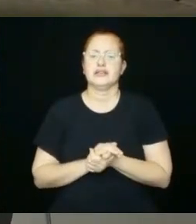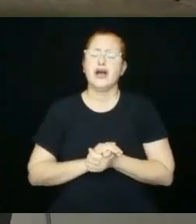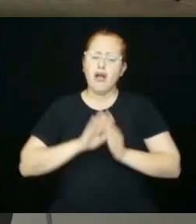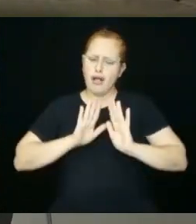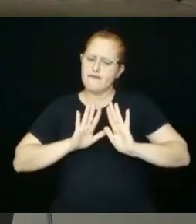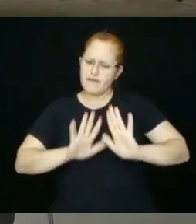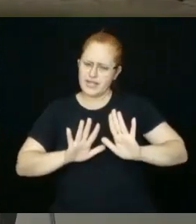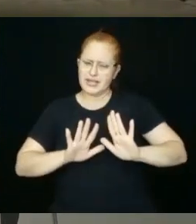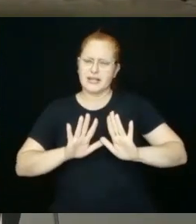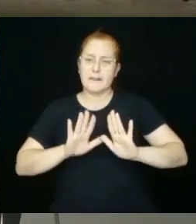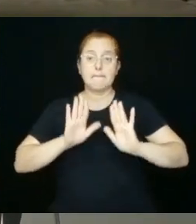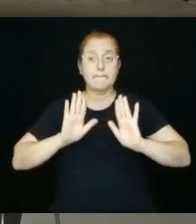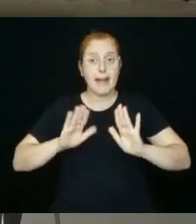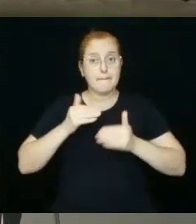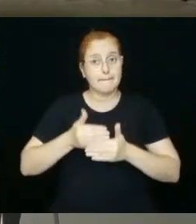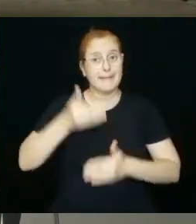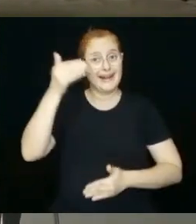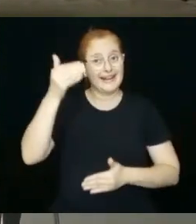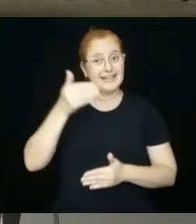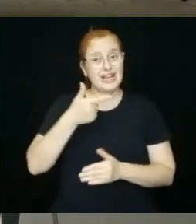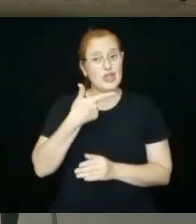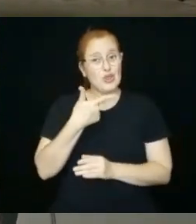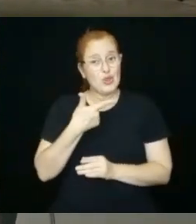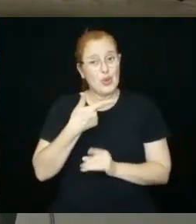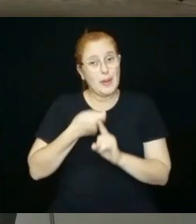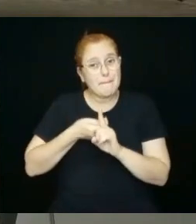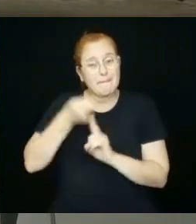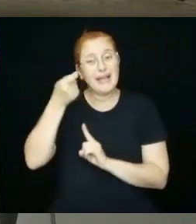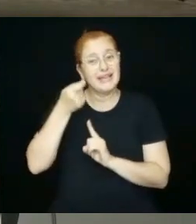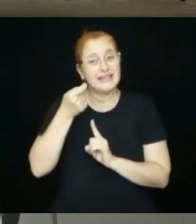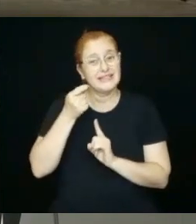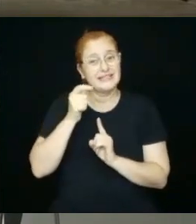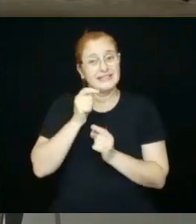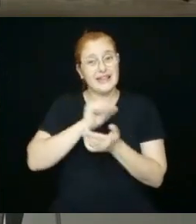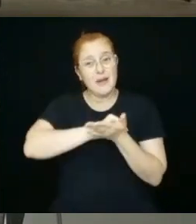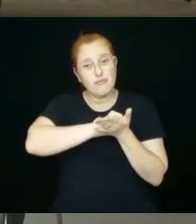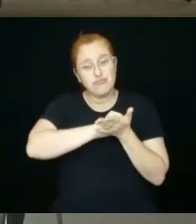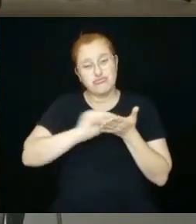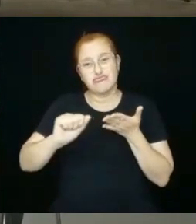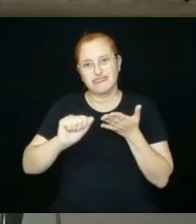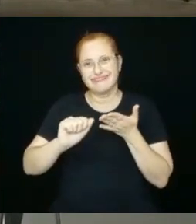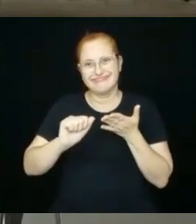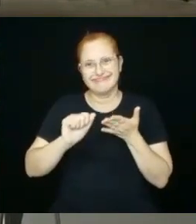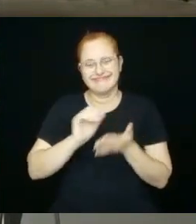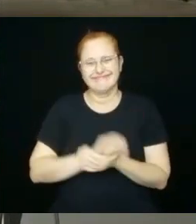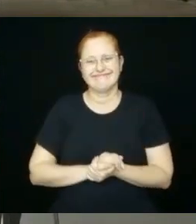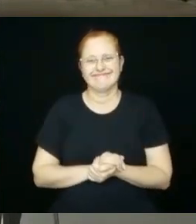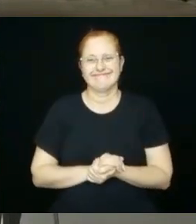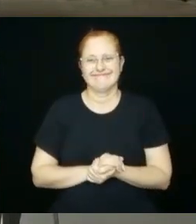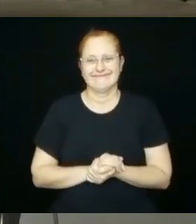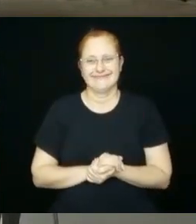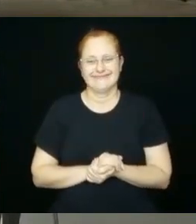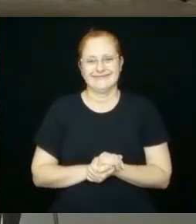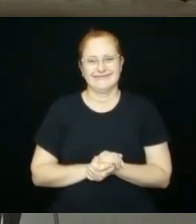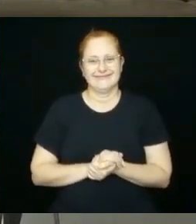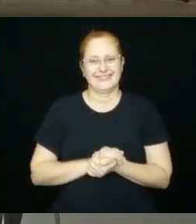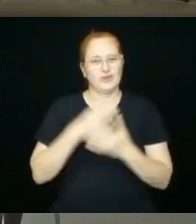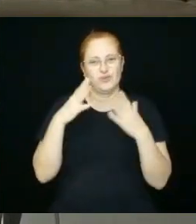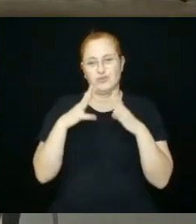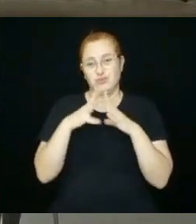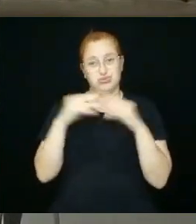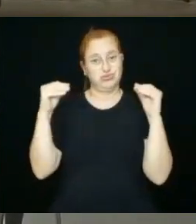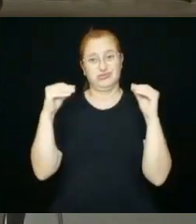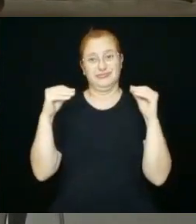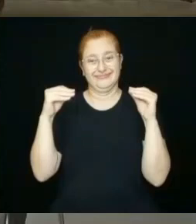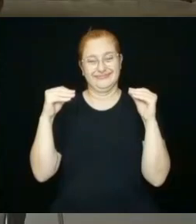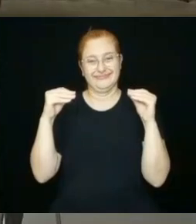vai ficar. E na parede, daqui a 2 meses, Sim. ele vai ficar... Ele vai embora.